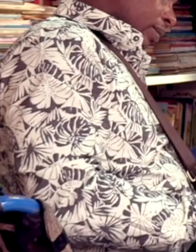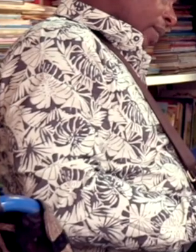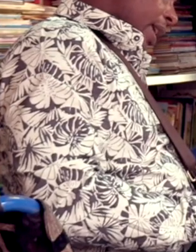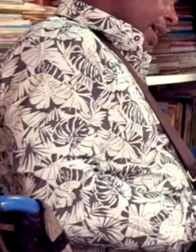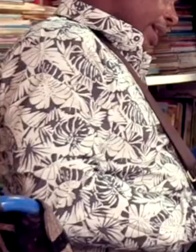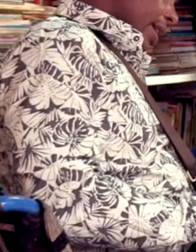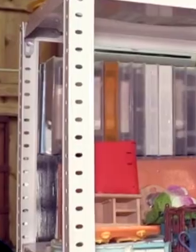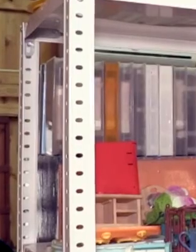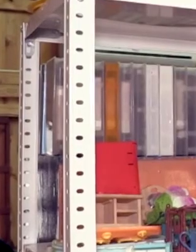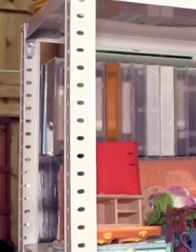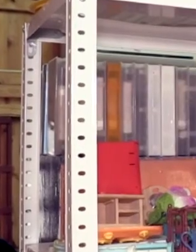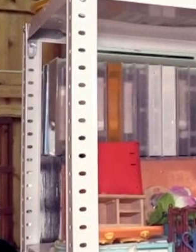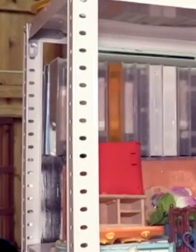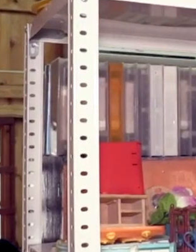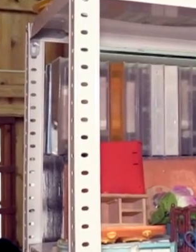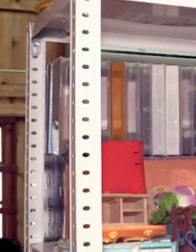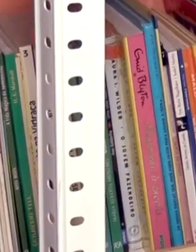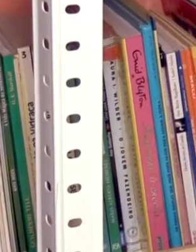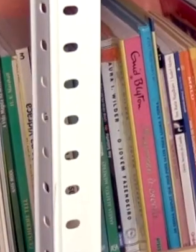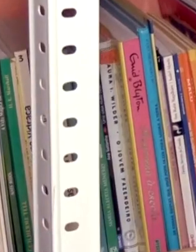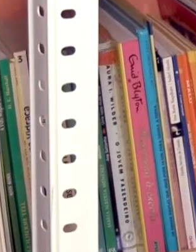E aí as